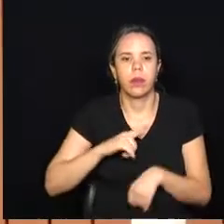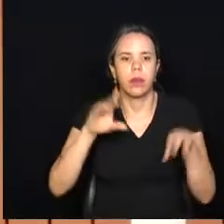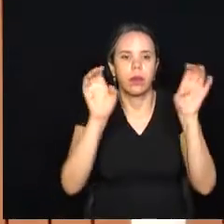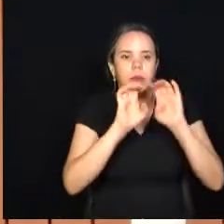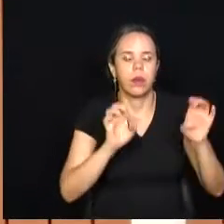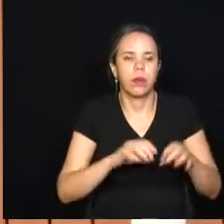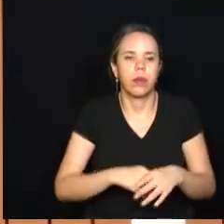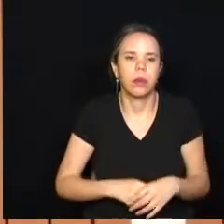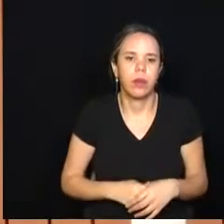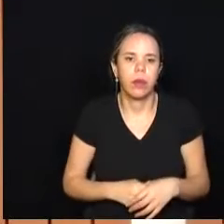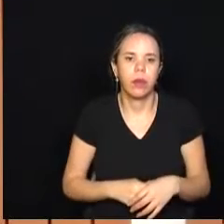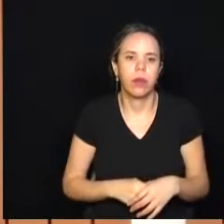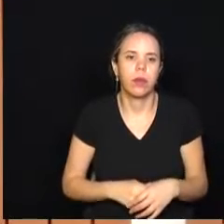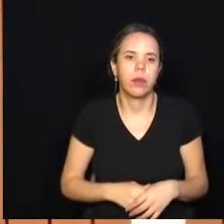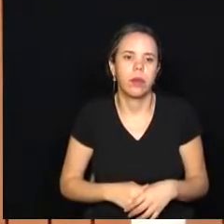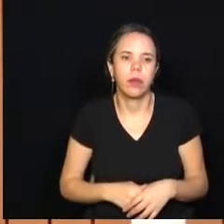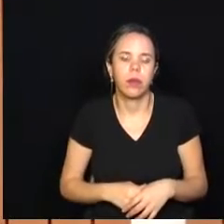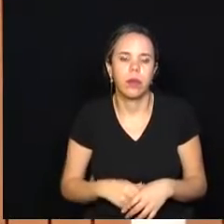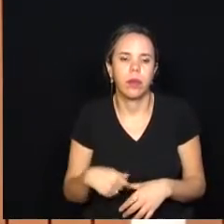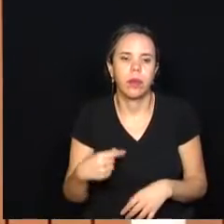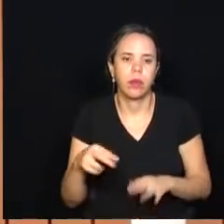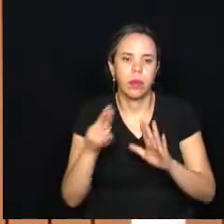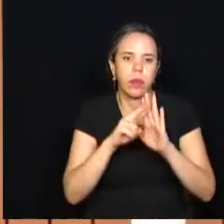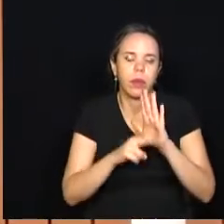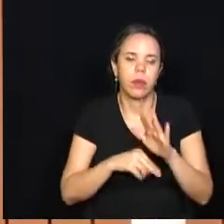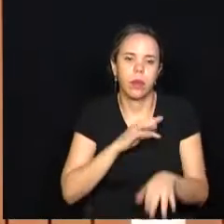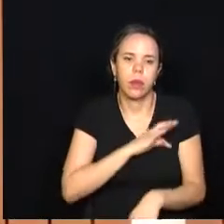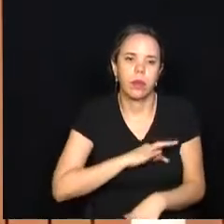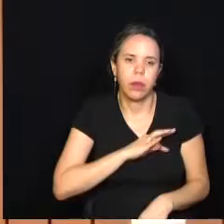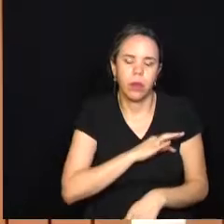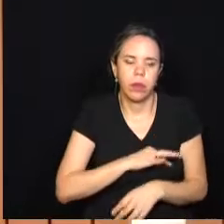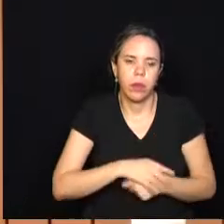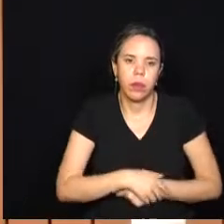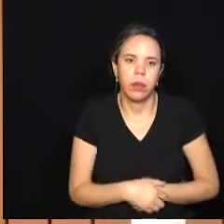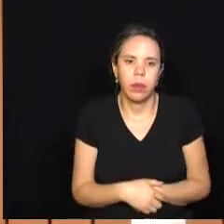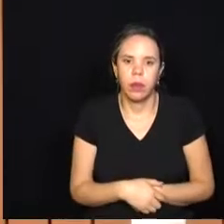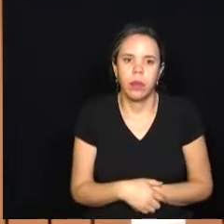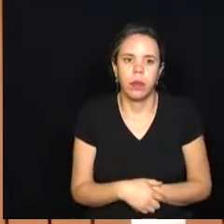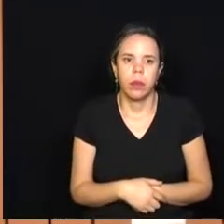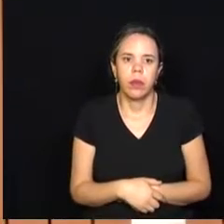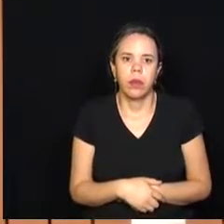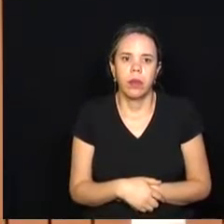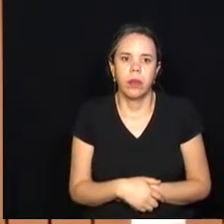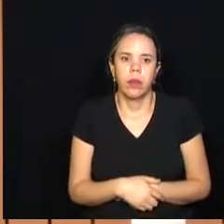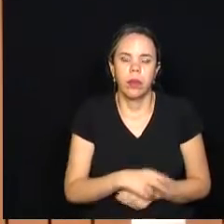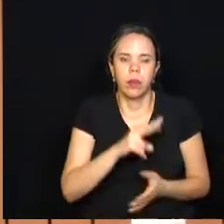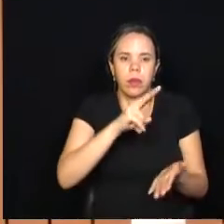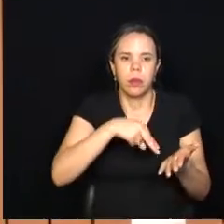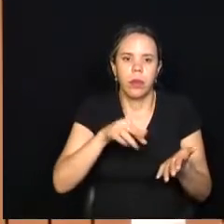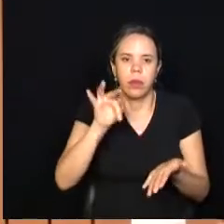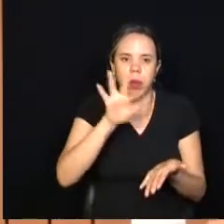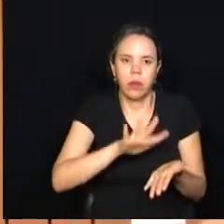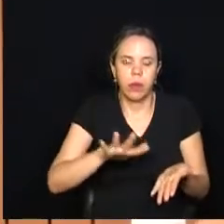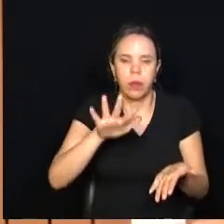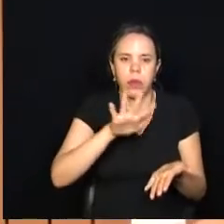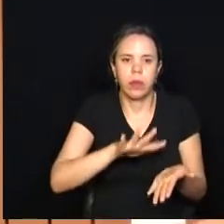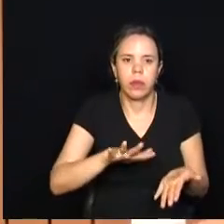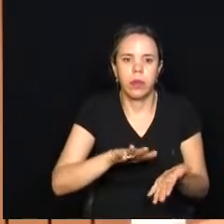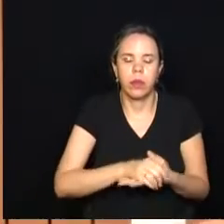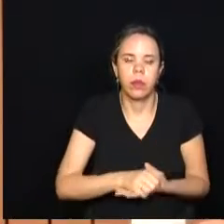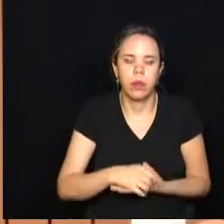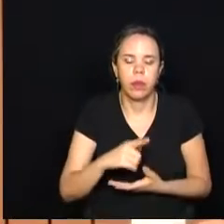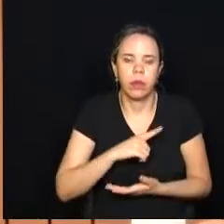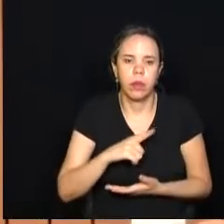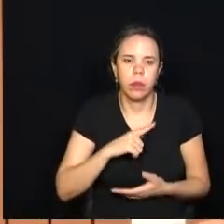né, que é determinada por normas técnicas, não é? Através de leitura federal, né, que você